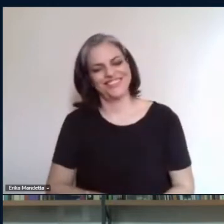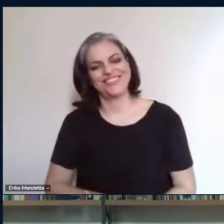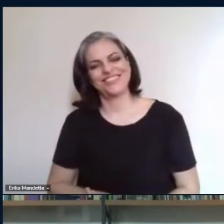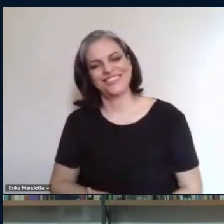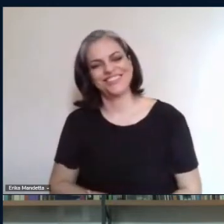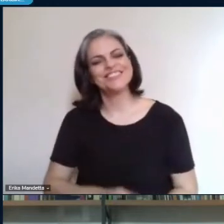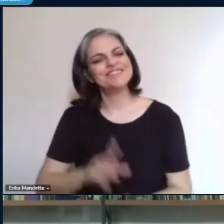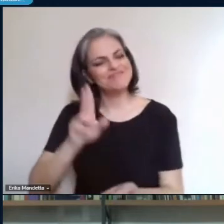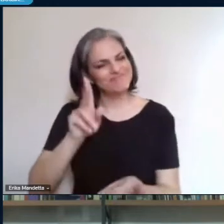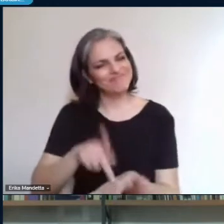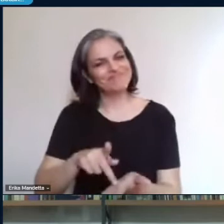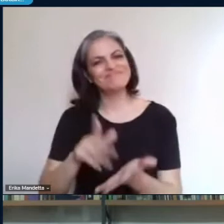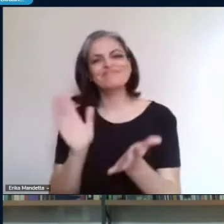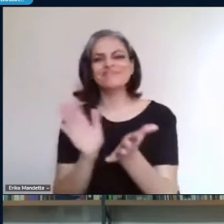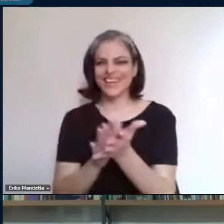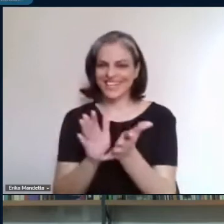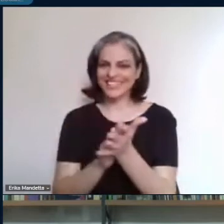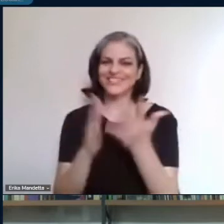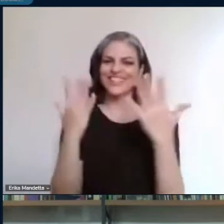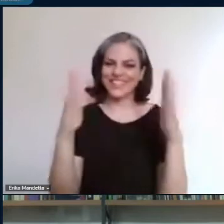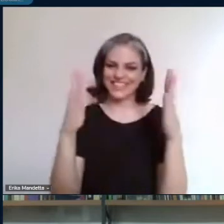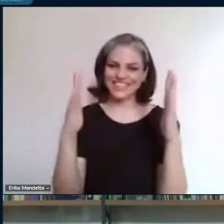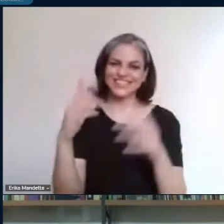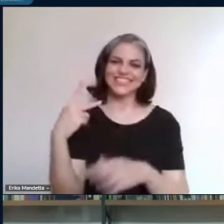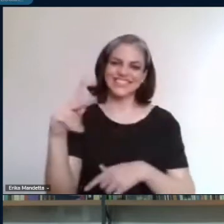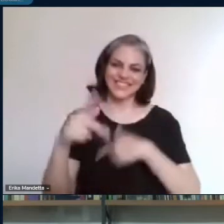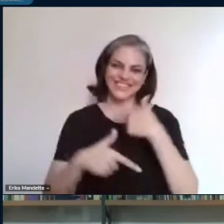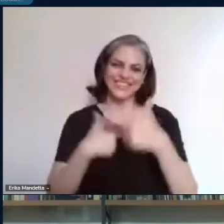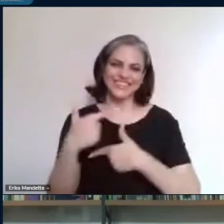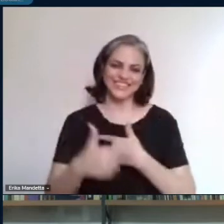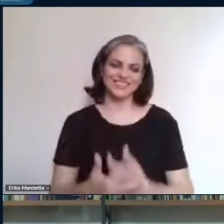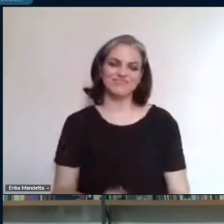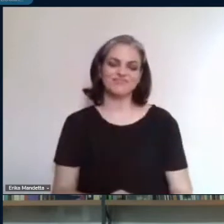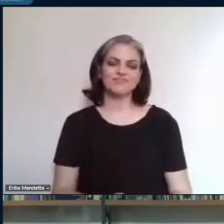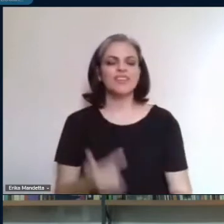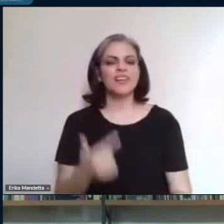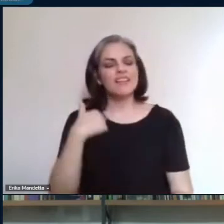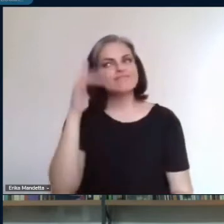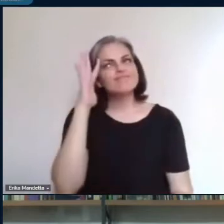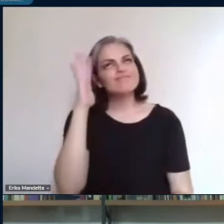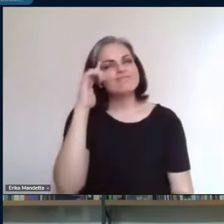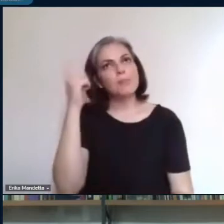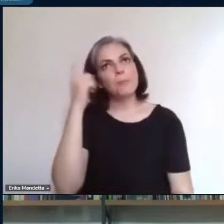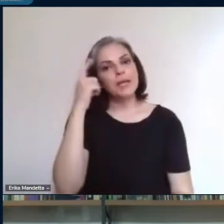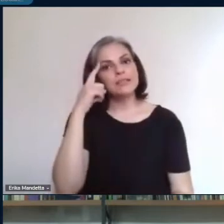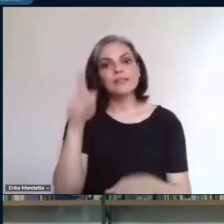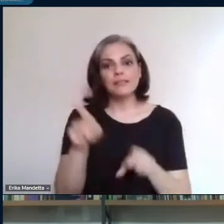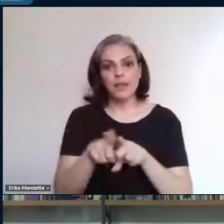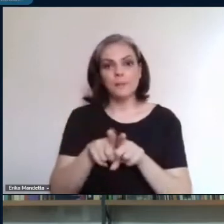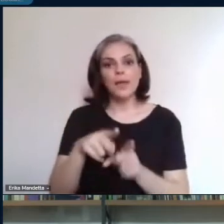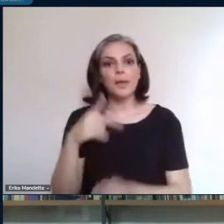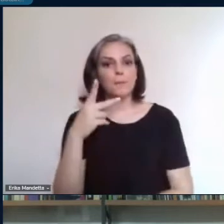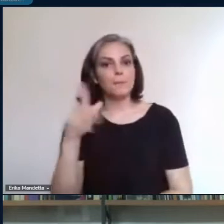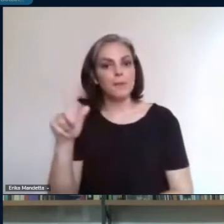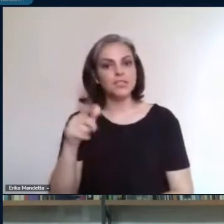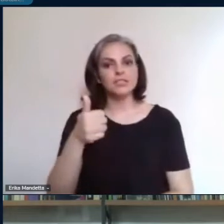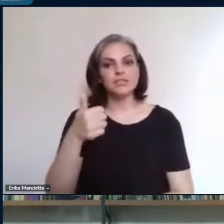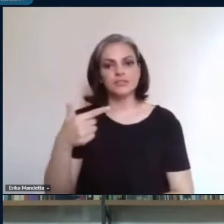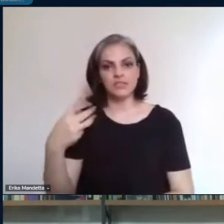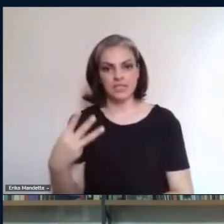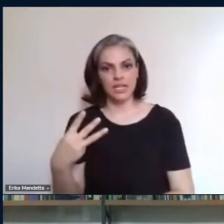parabéns pelo trabalho. Eu fiquei pensativa também na página 123, quando você coloca